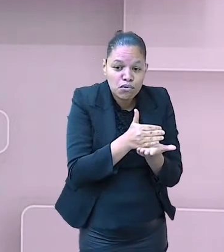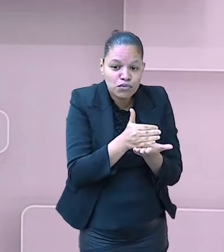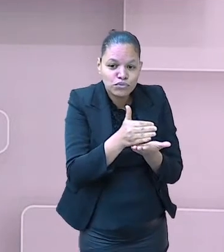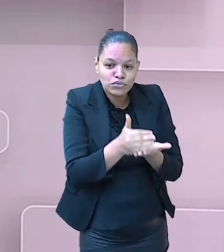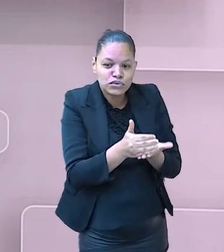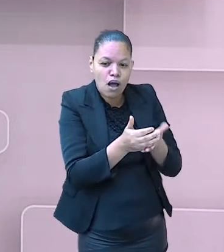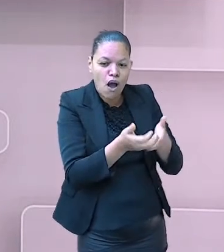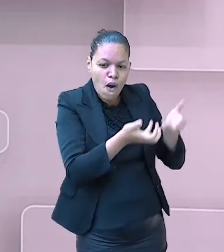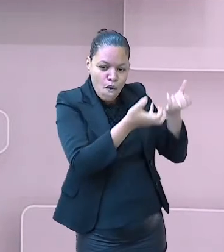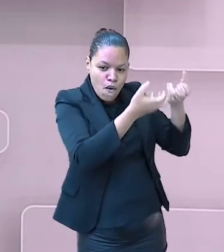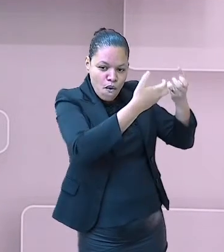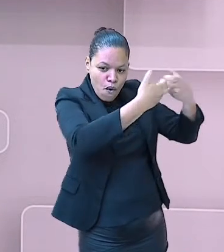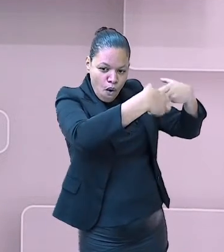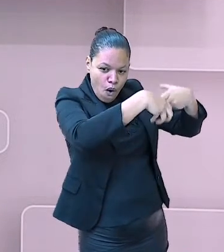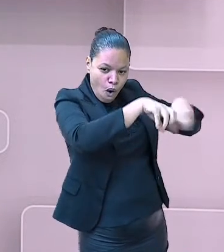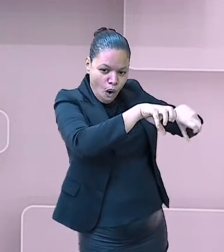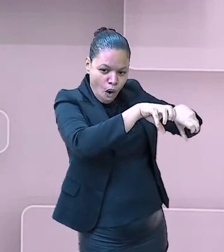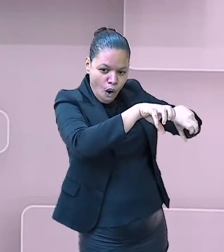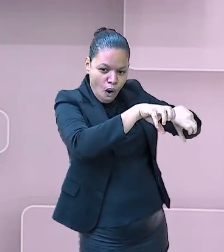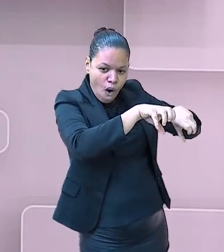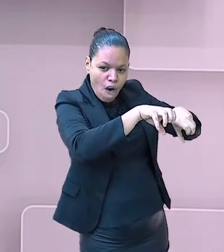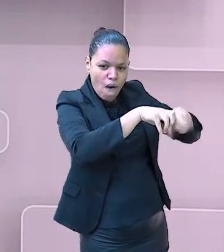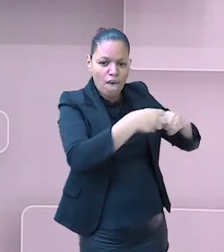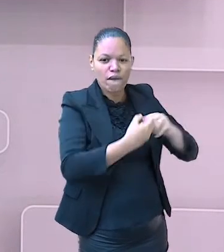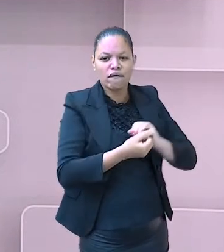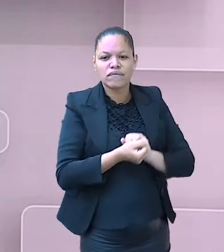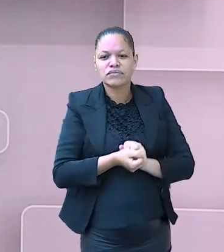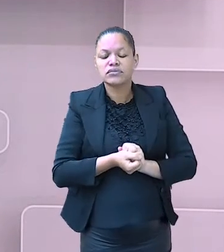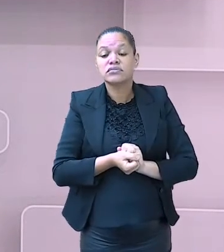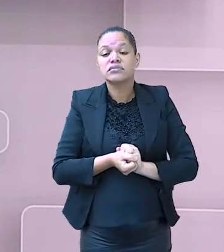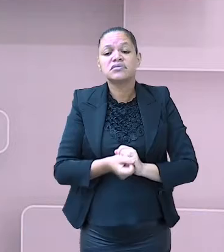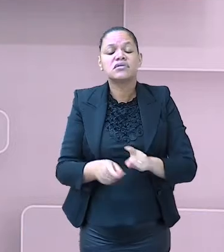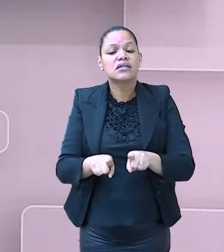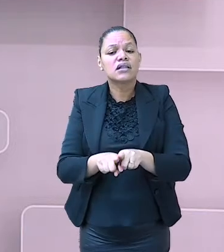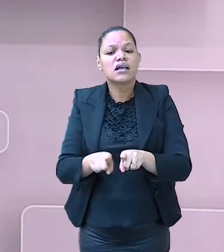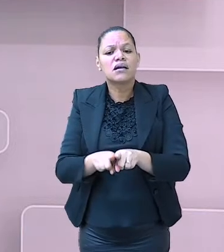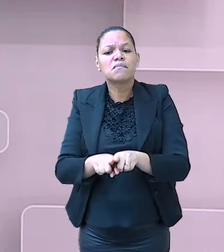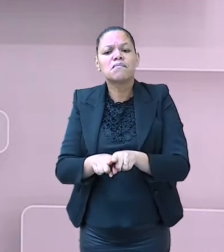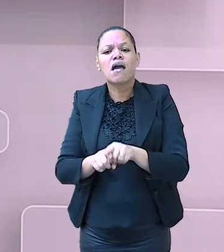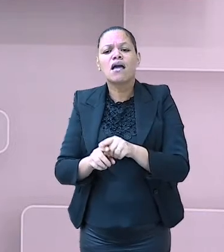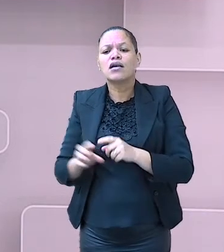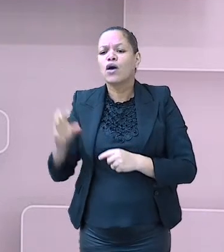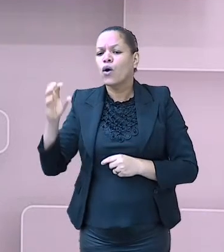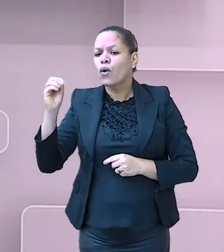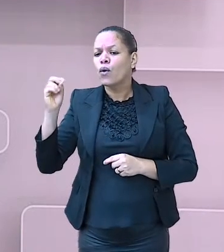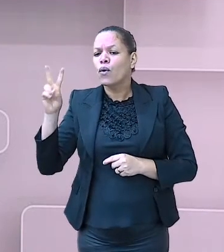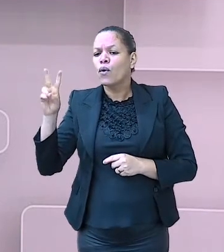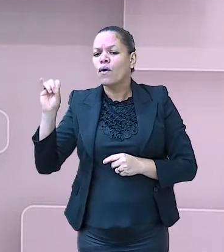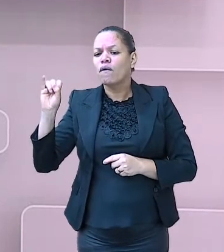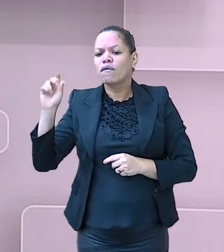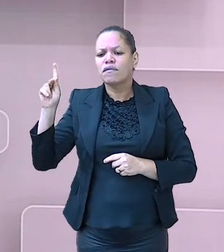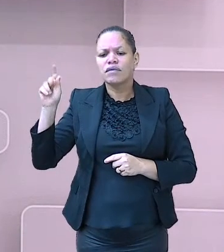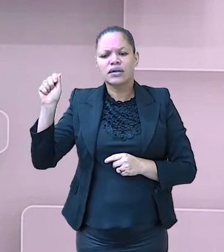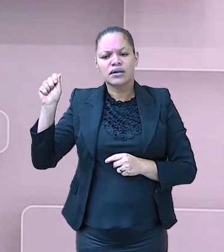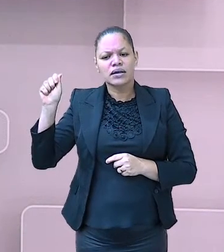ovos de casca rígida, podendo ser ovípara, vivípara e ovovípara.